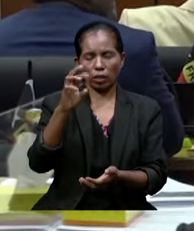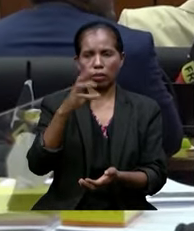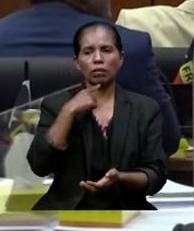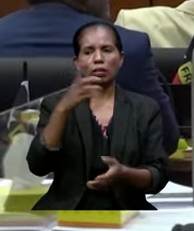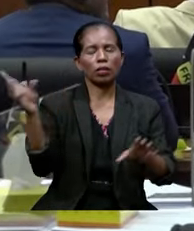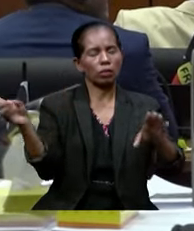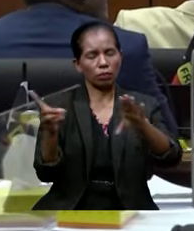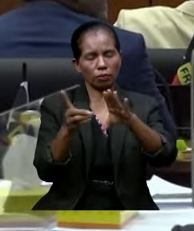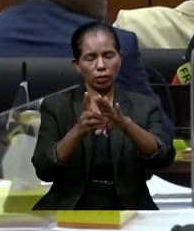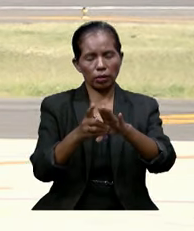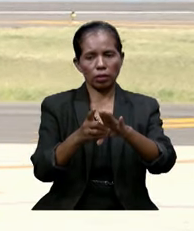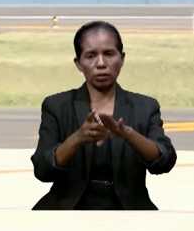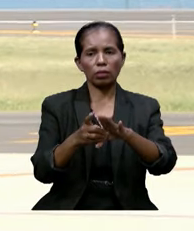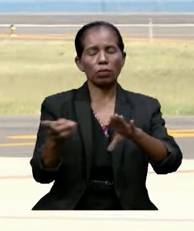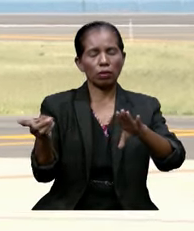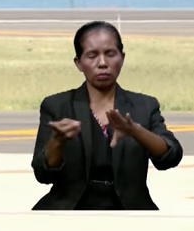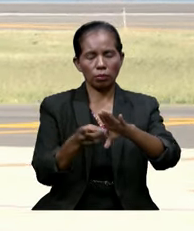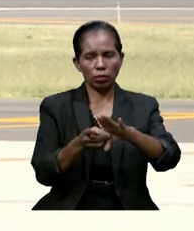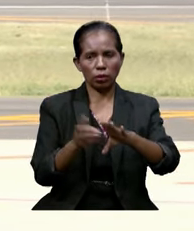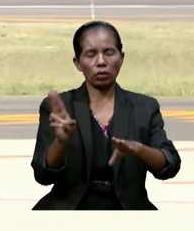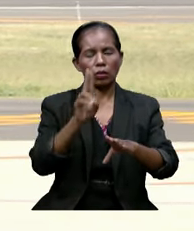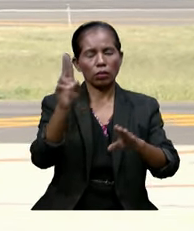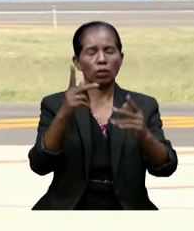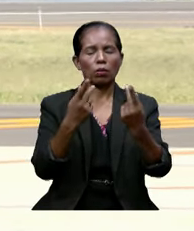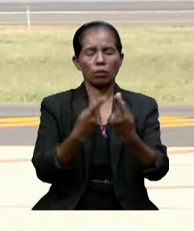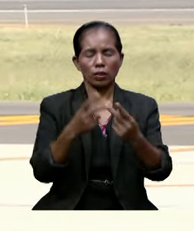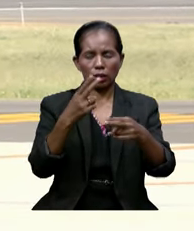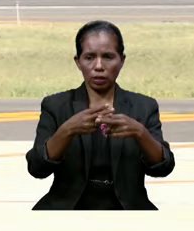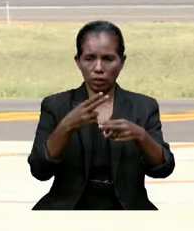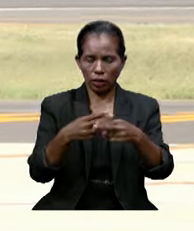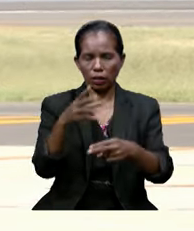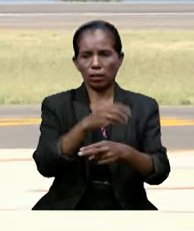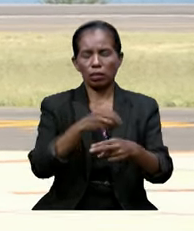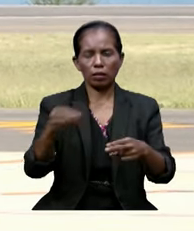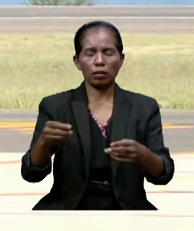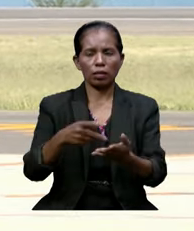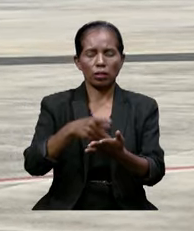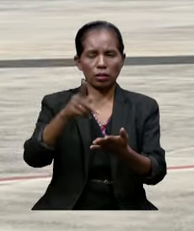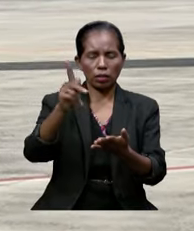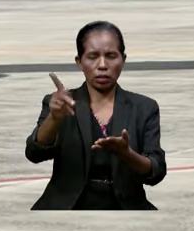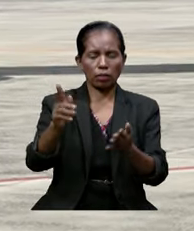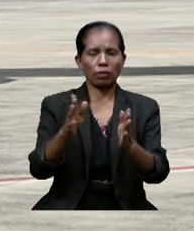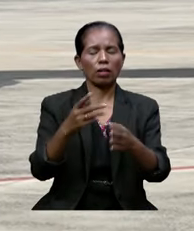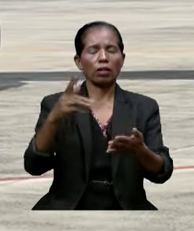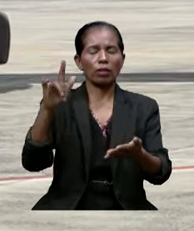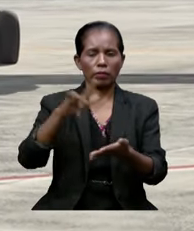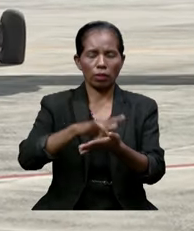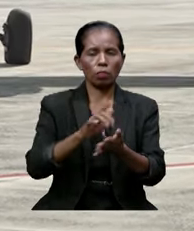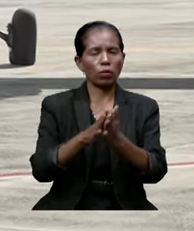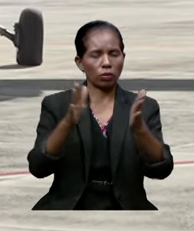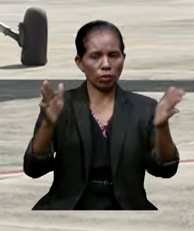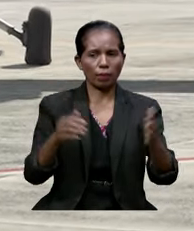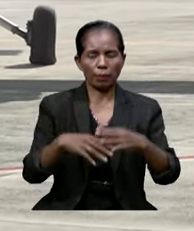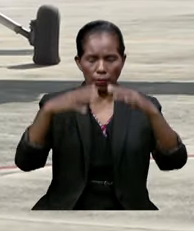documento avião gsm documento se usa empresa ninaran no despesa avião bot liu ro receita do ne